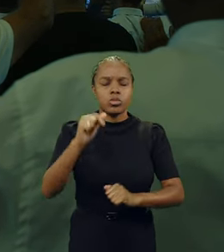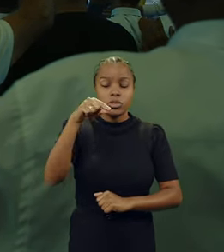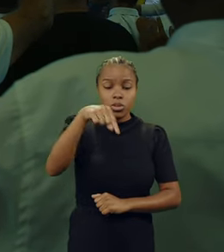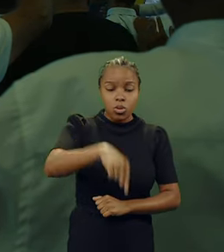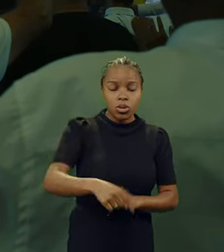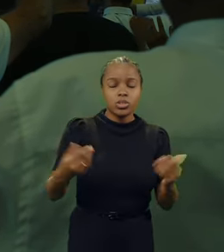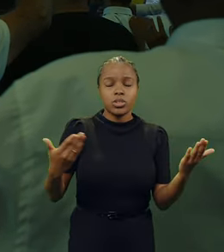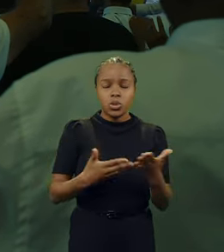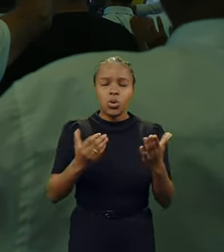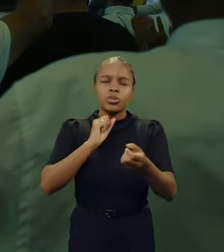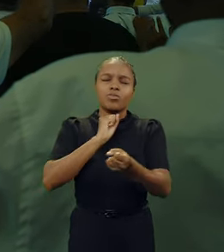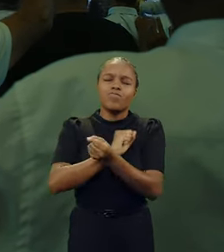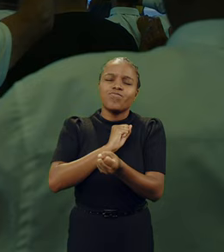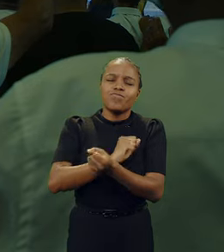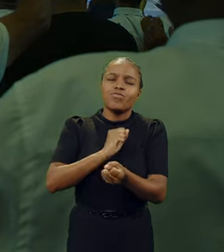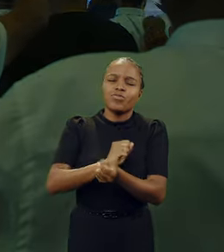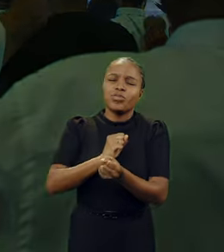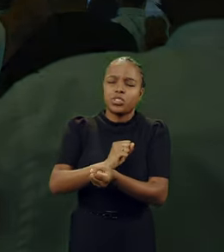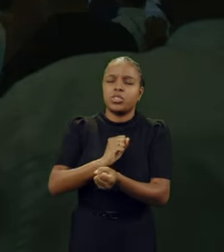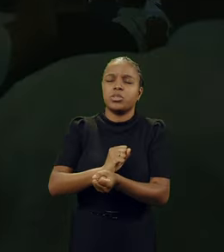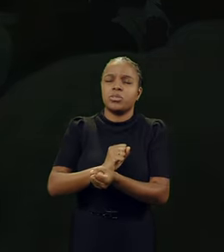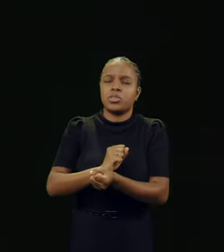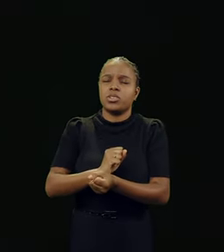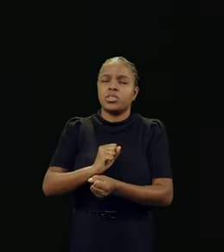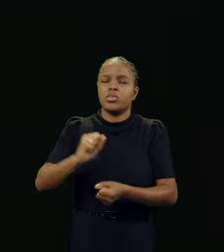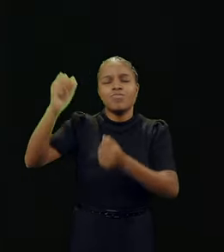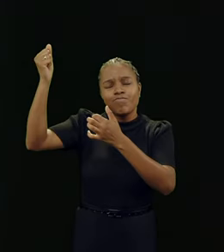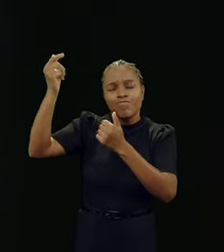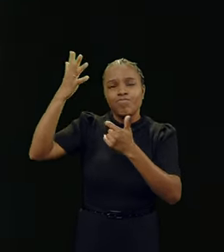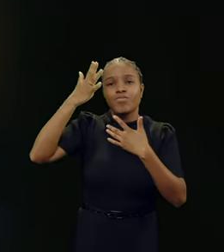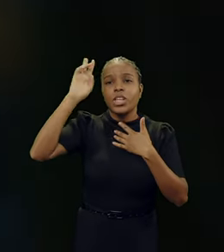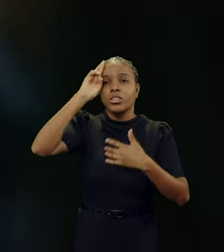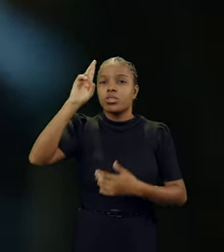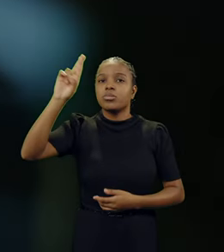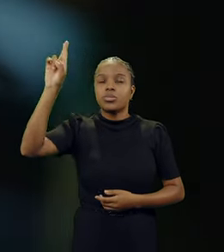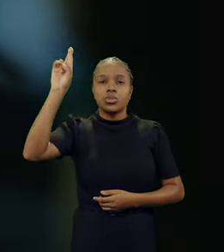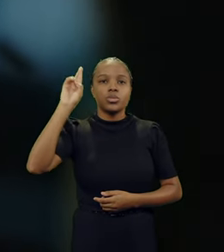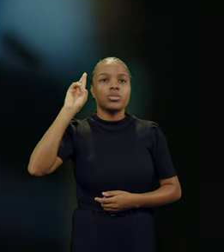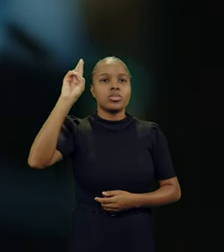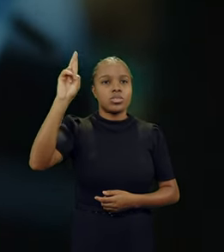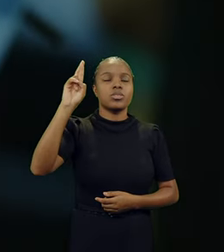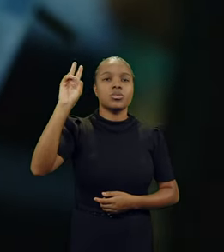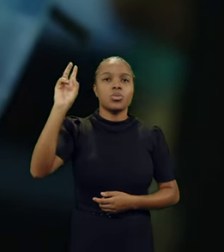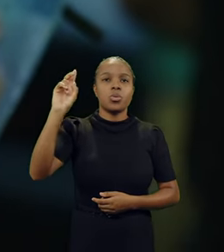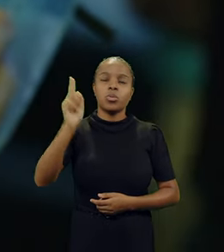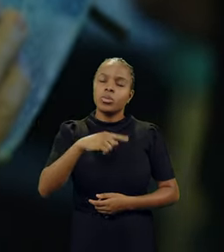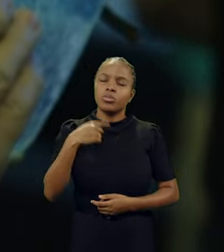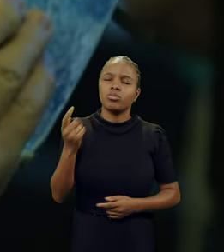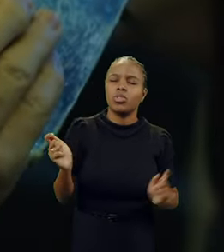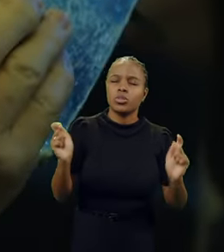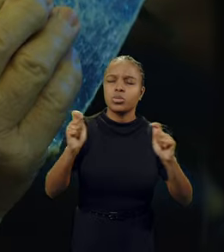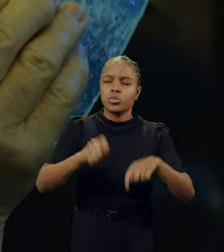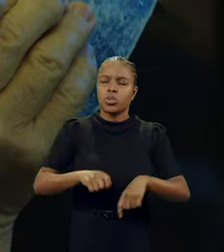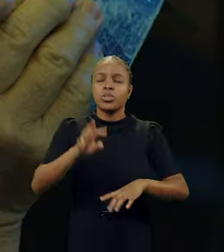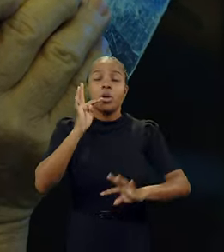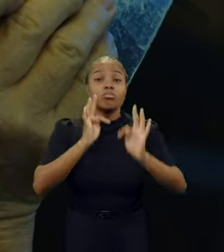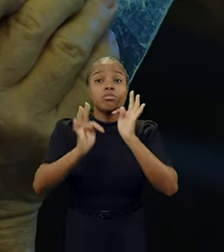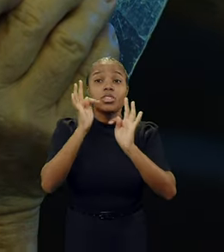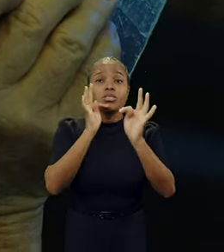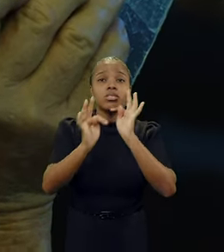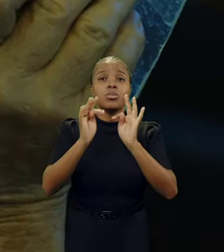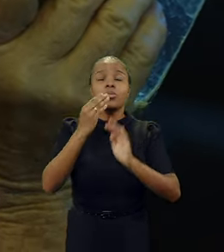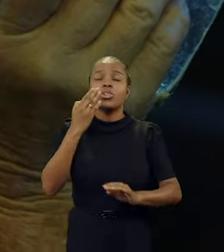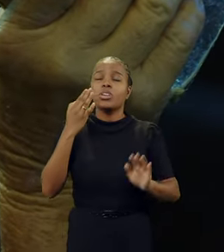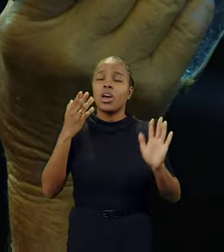meu Pai, esperando um sinal especial celestial da parte tua, para que possamos testemunhar. Prometemos,